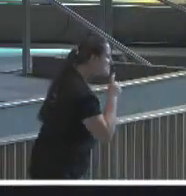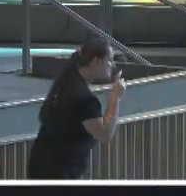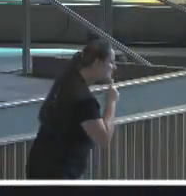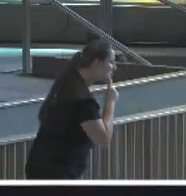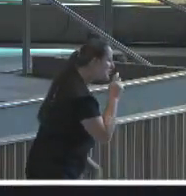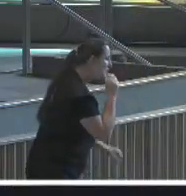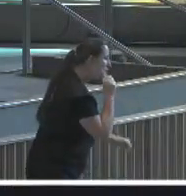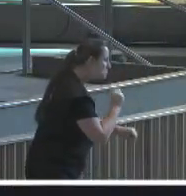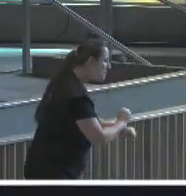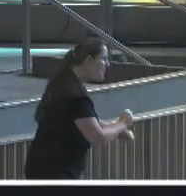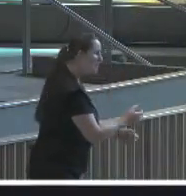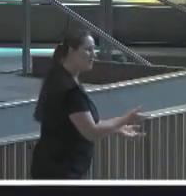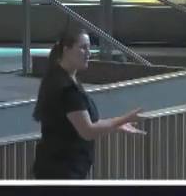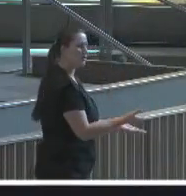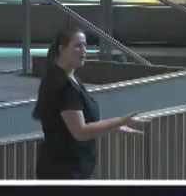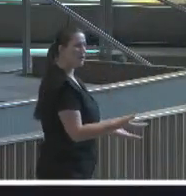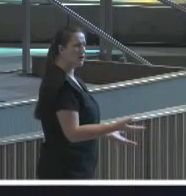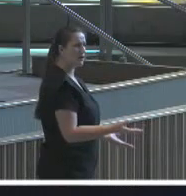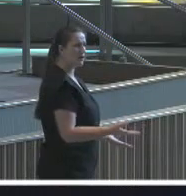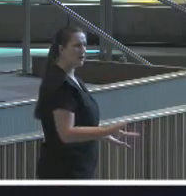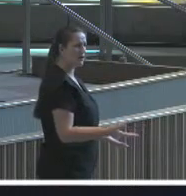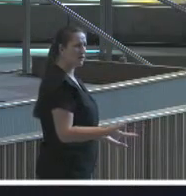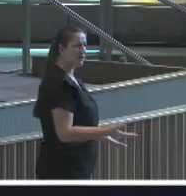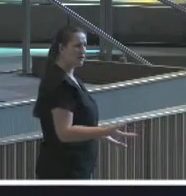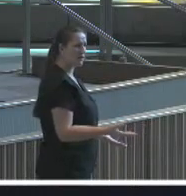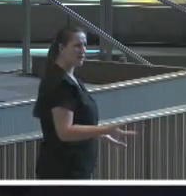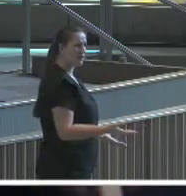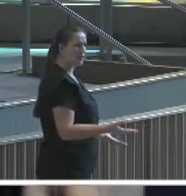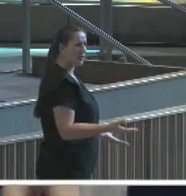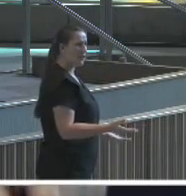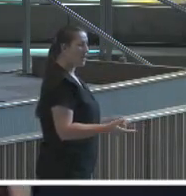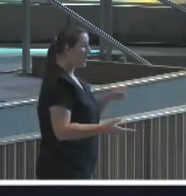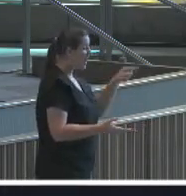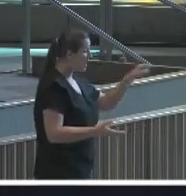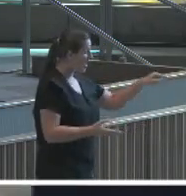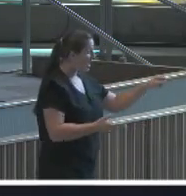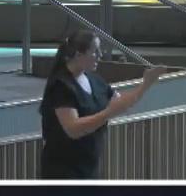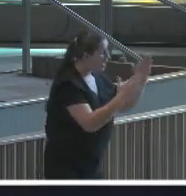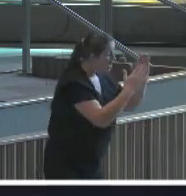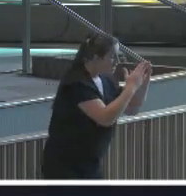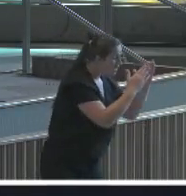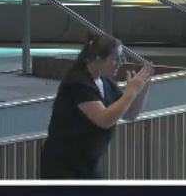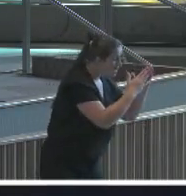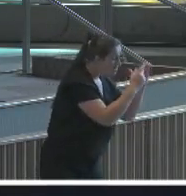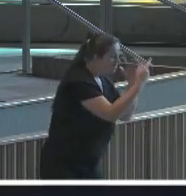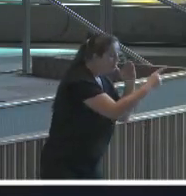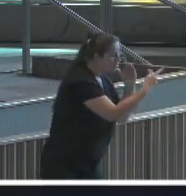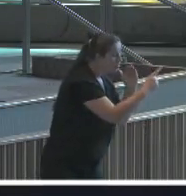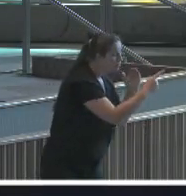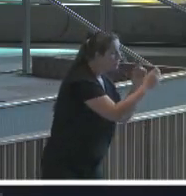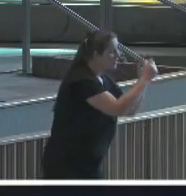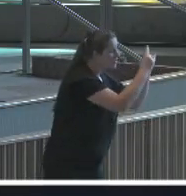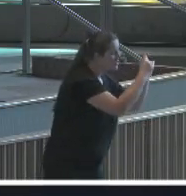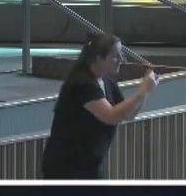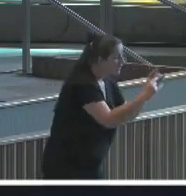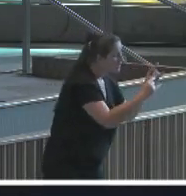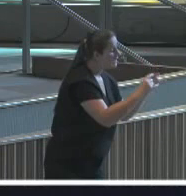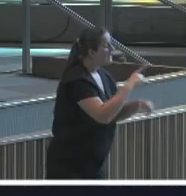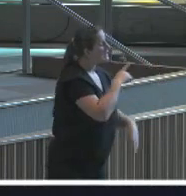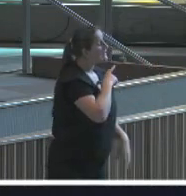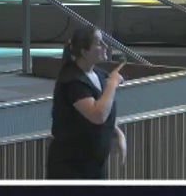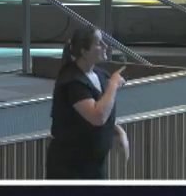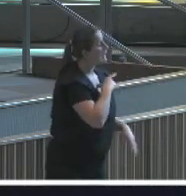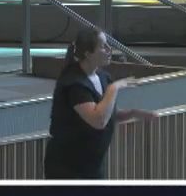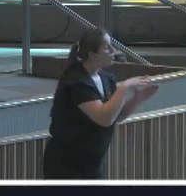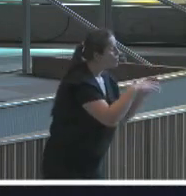ô hipócrita, porque lá enterrado na tua tenda estão o fruto